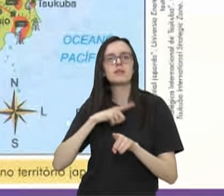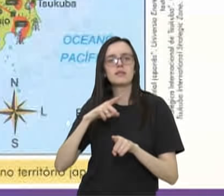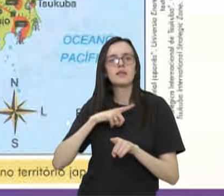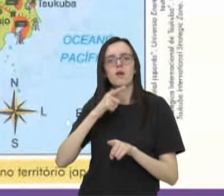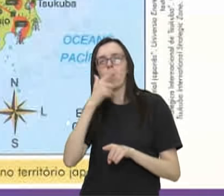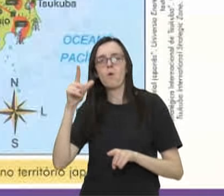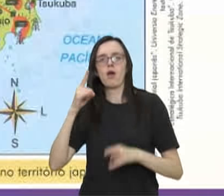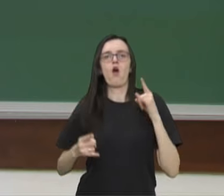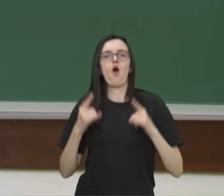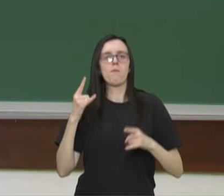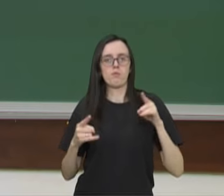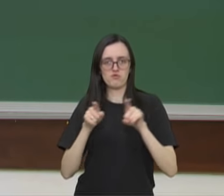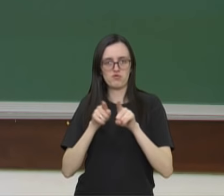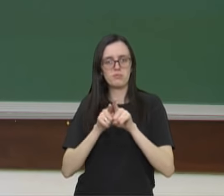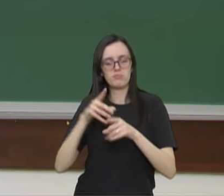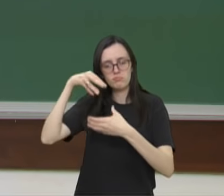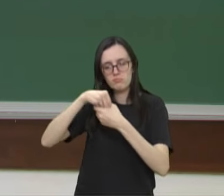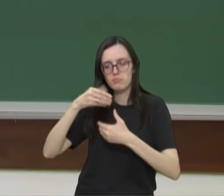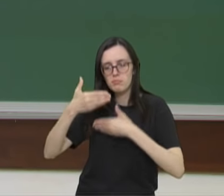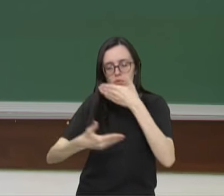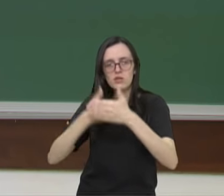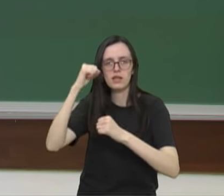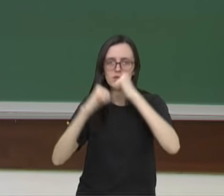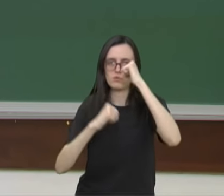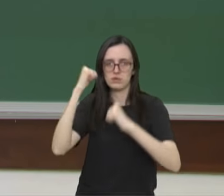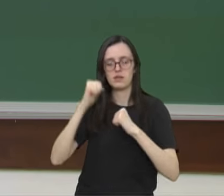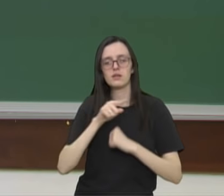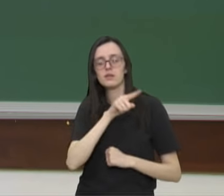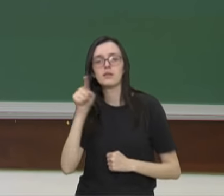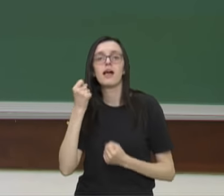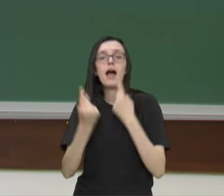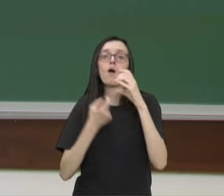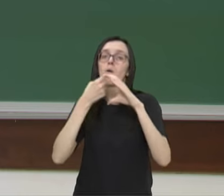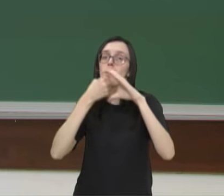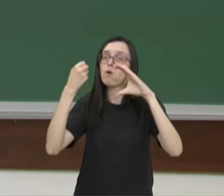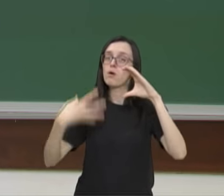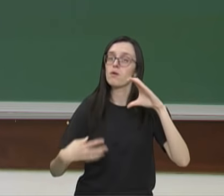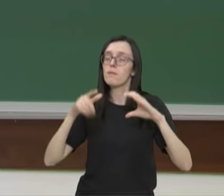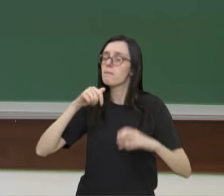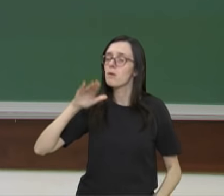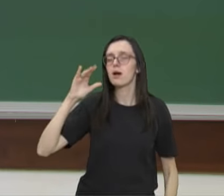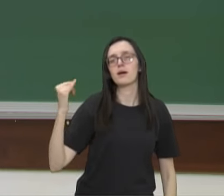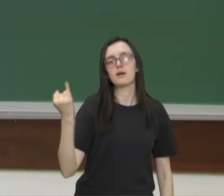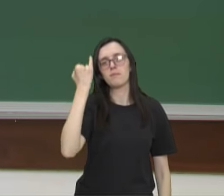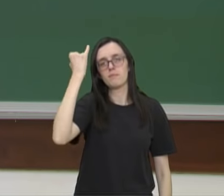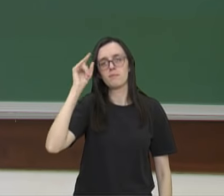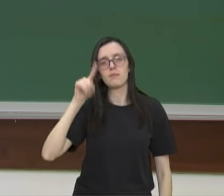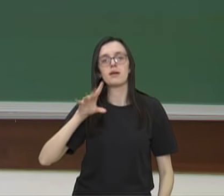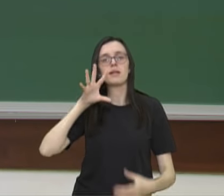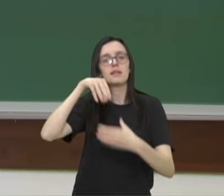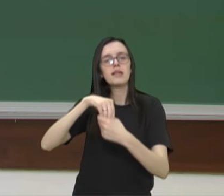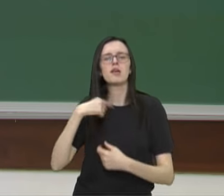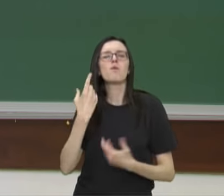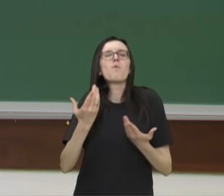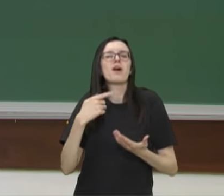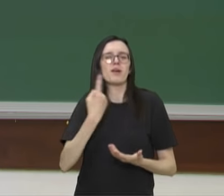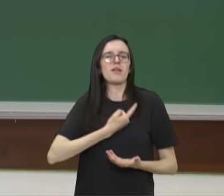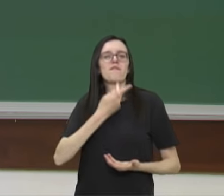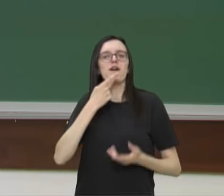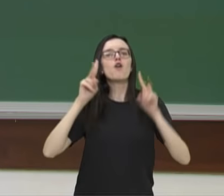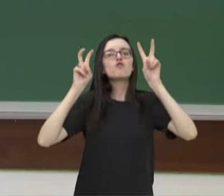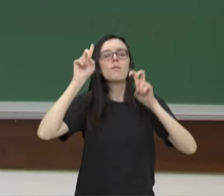da robótica no processo industrial essas são algumas das características mais importantes aí quando nós estamos